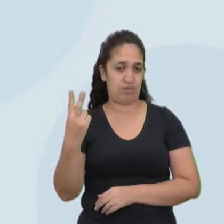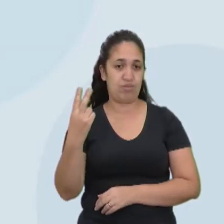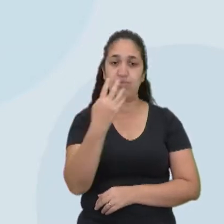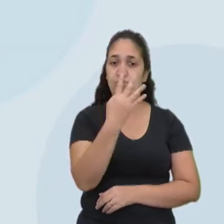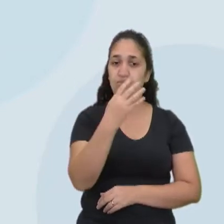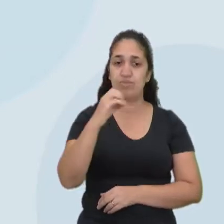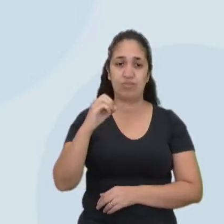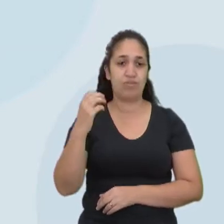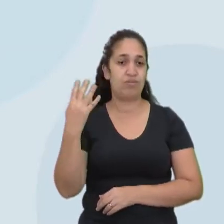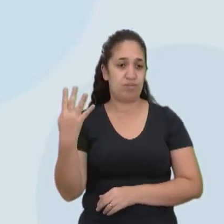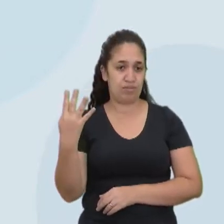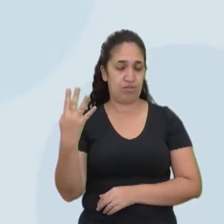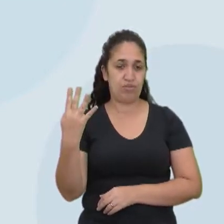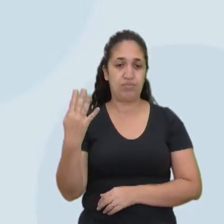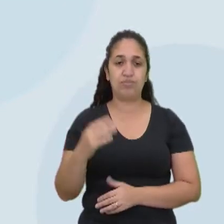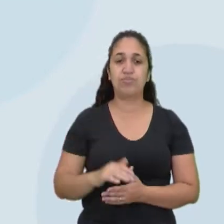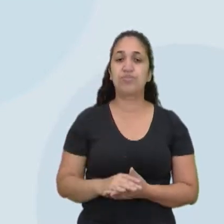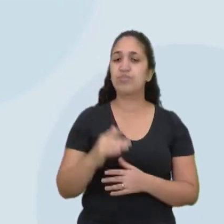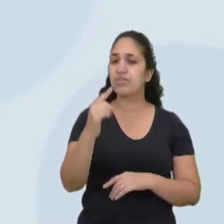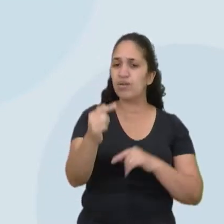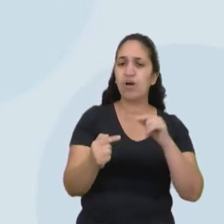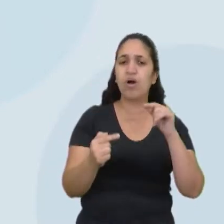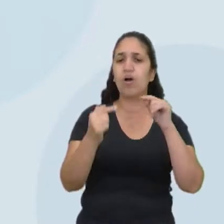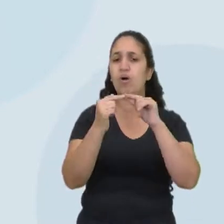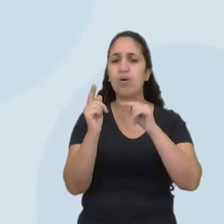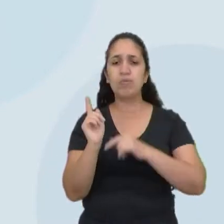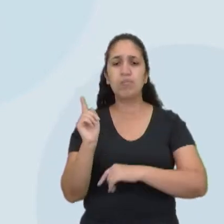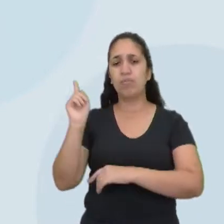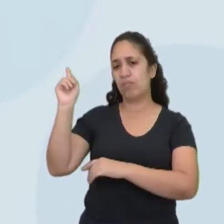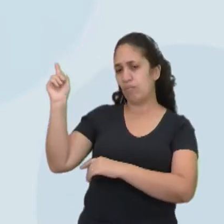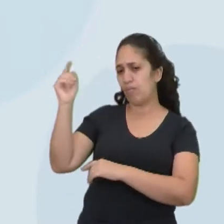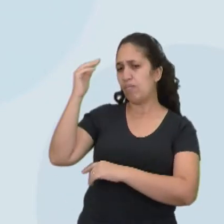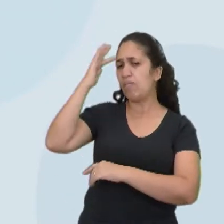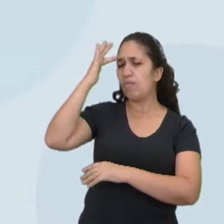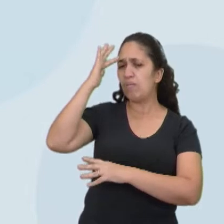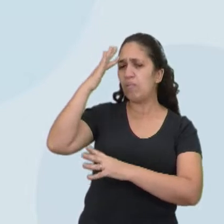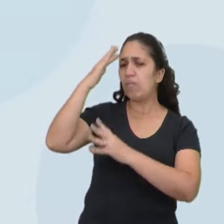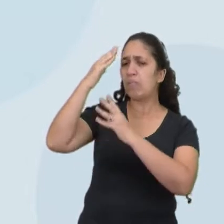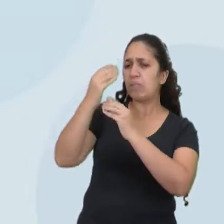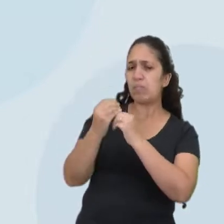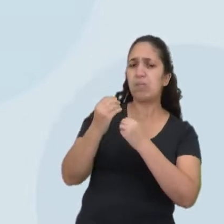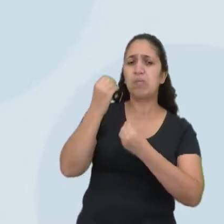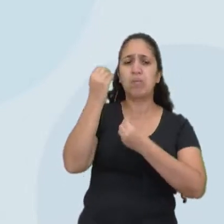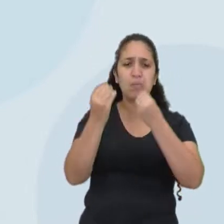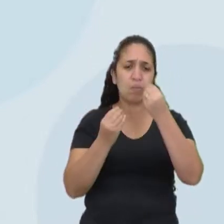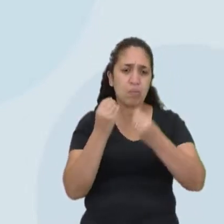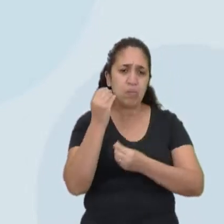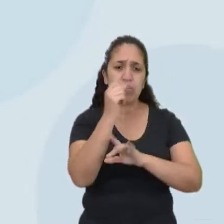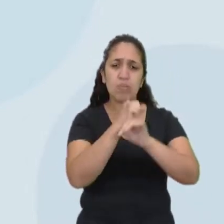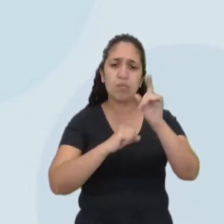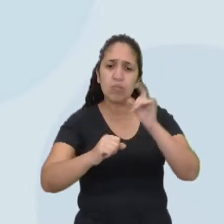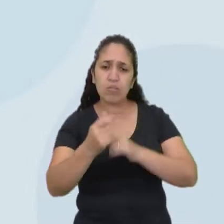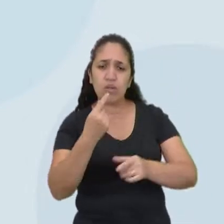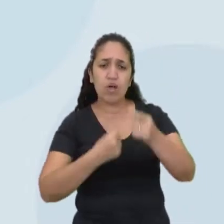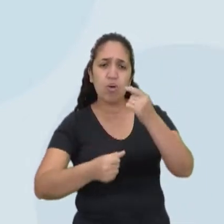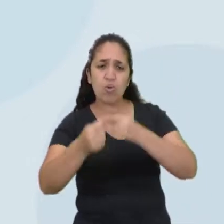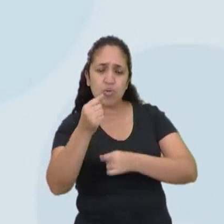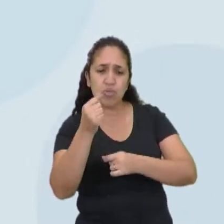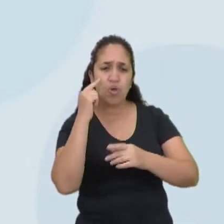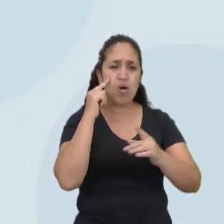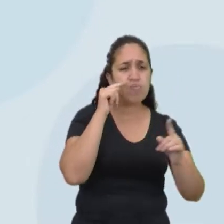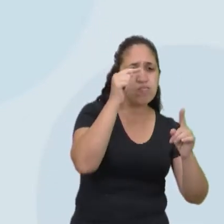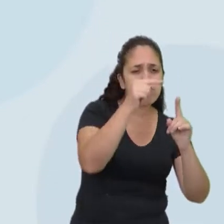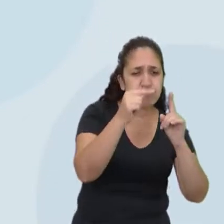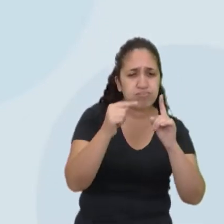e 404. O objetivo é entender a importância dos indicadores sociais e econômicos para um melhor